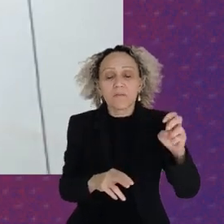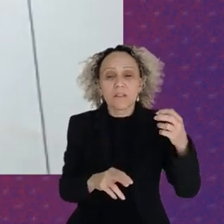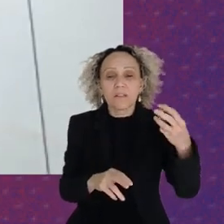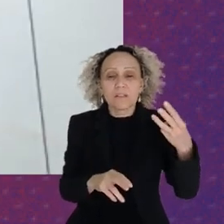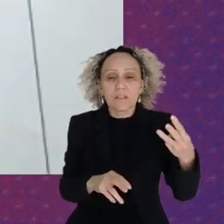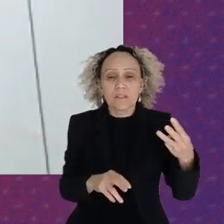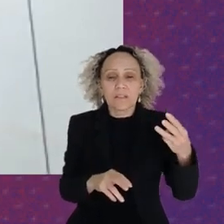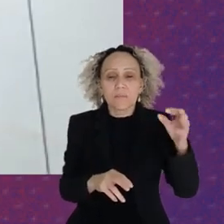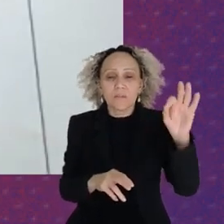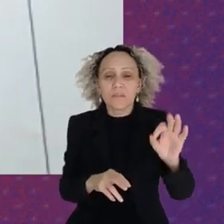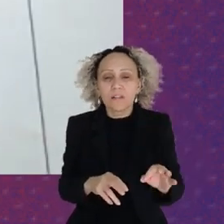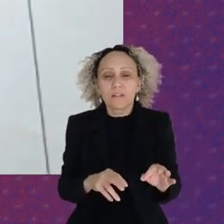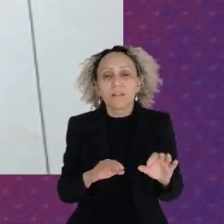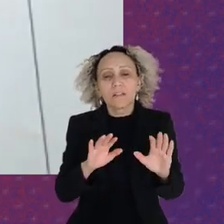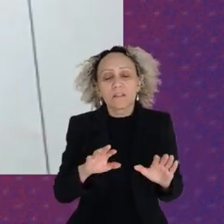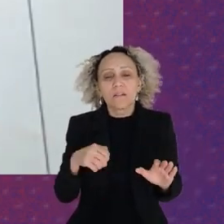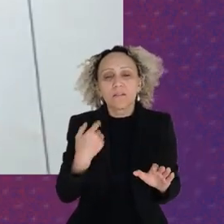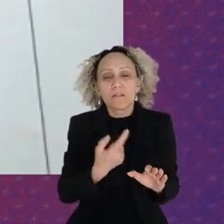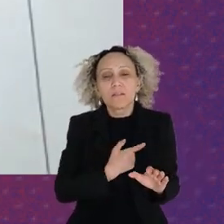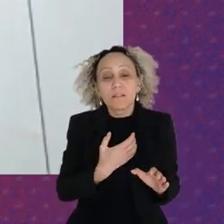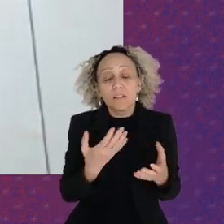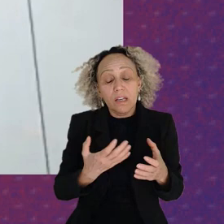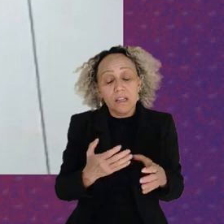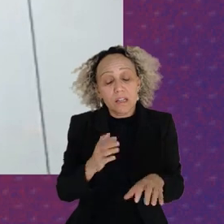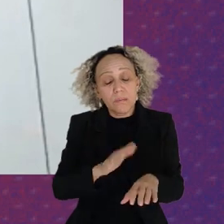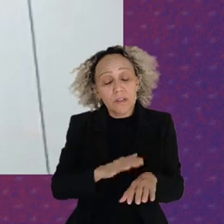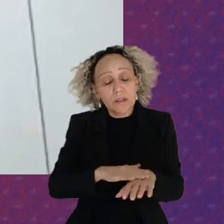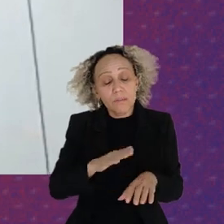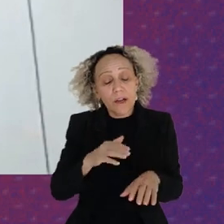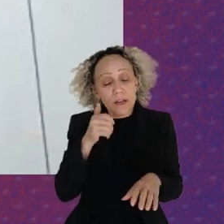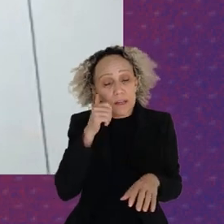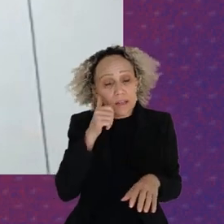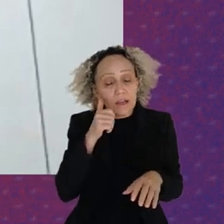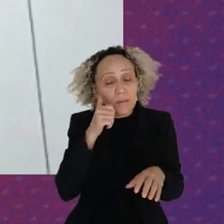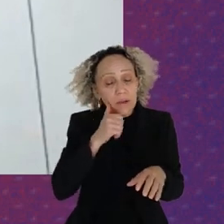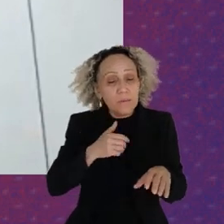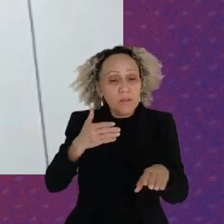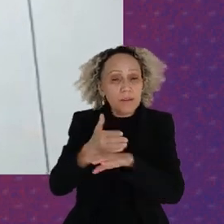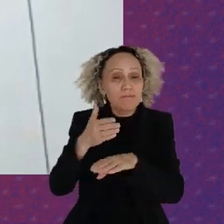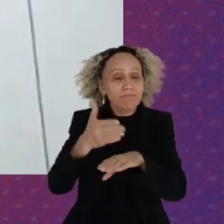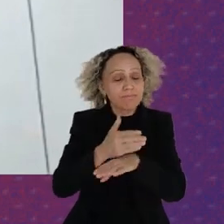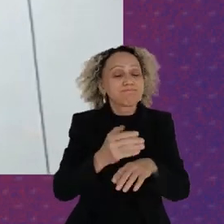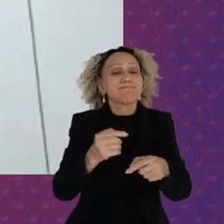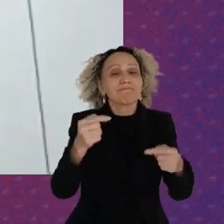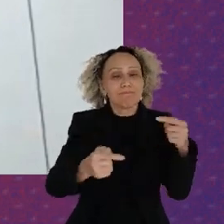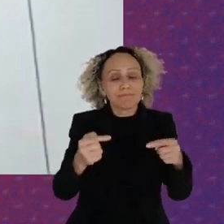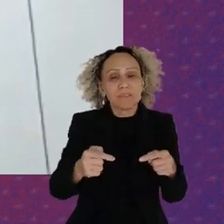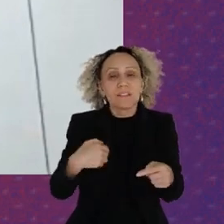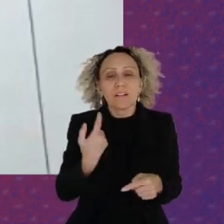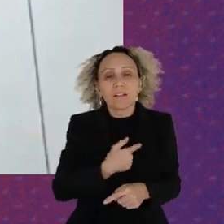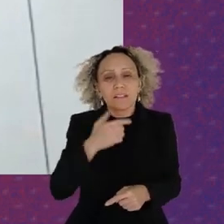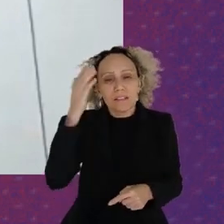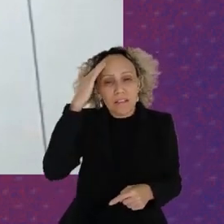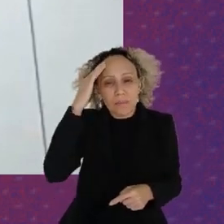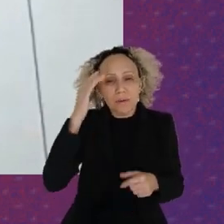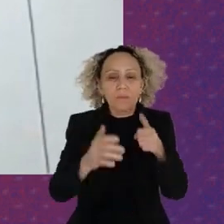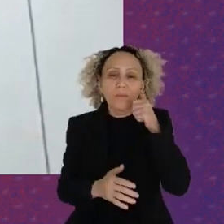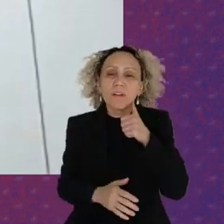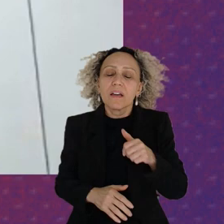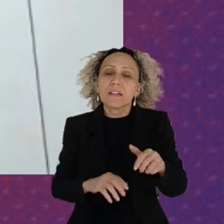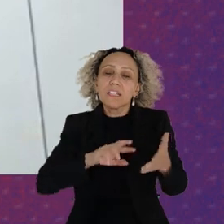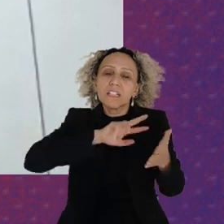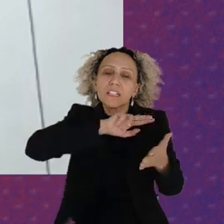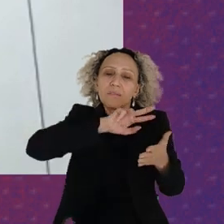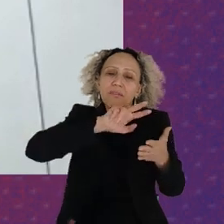diversidade e a pluralidade das mulheres brasileiras, porque nós sabemos que nós somos majoritariamente mulheres negras,